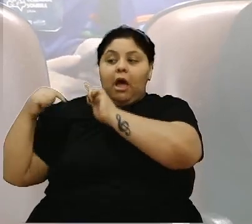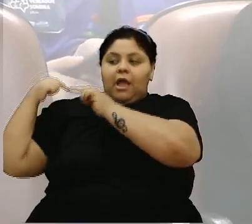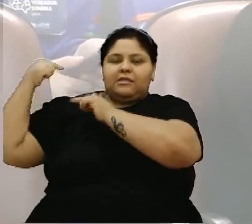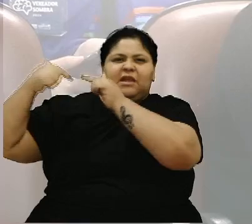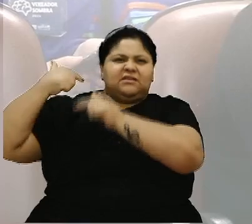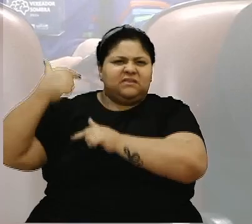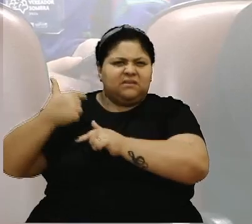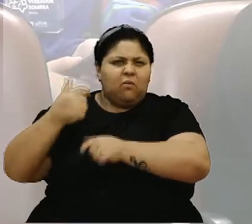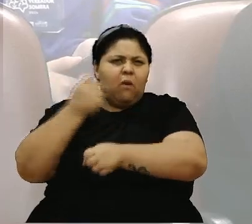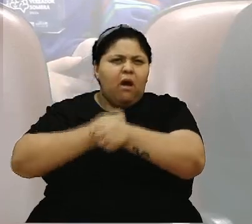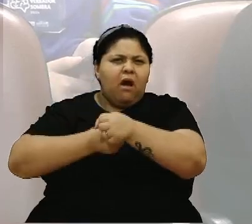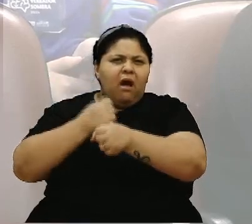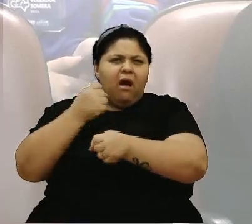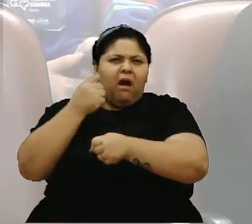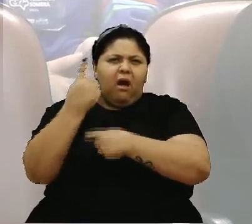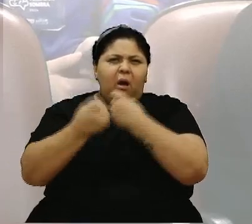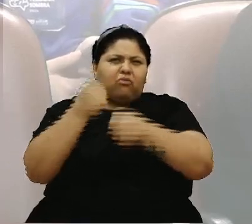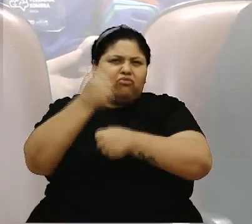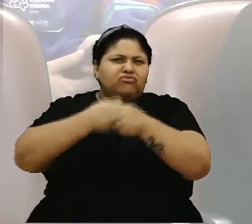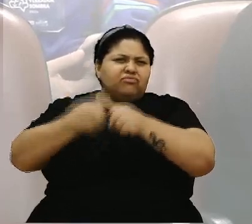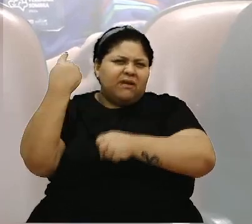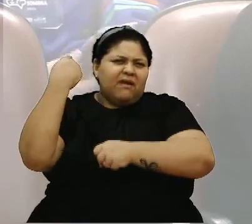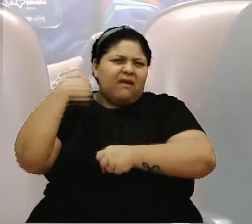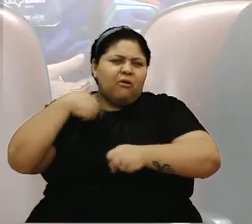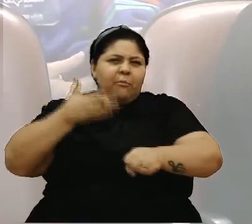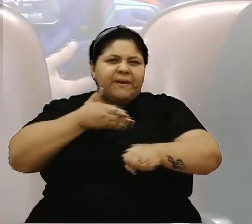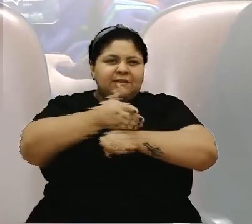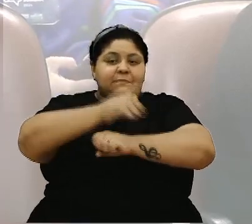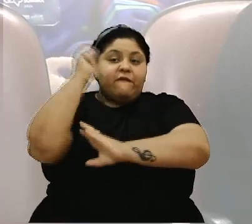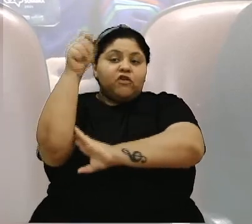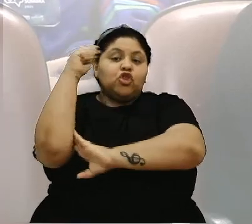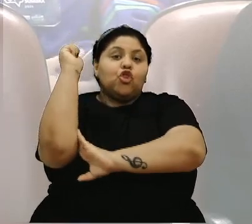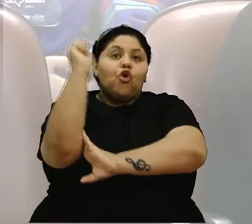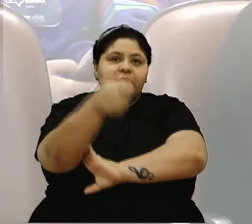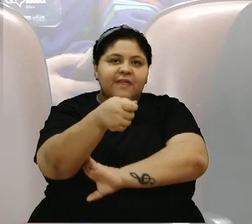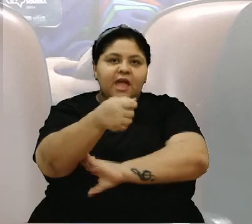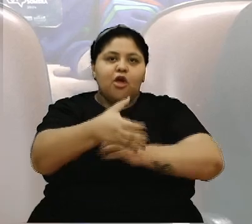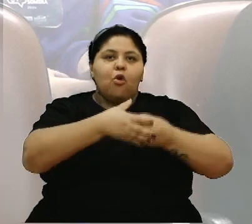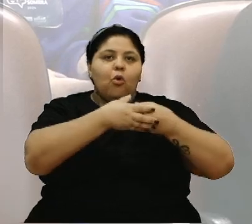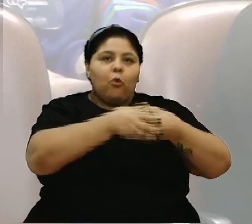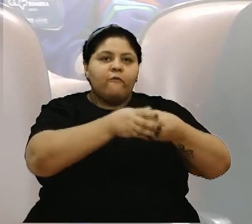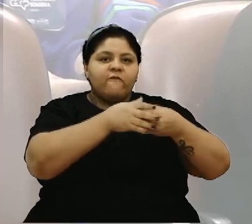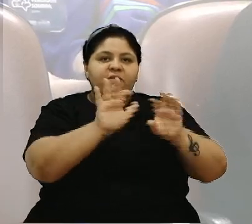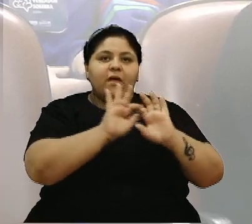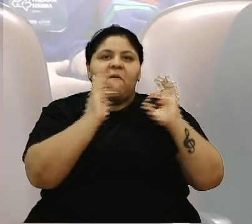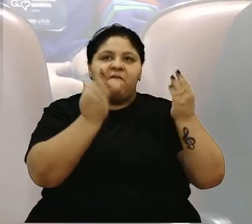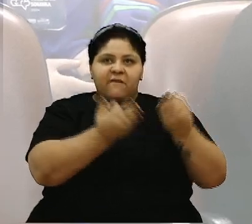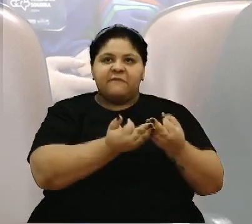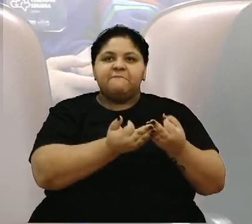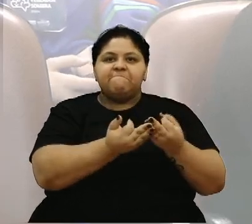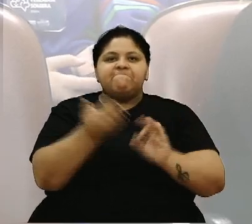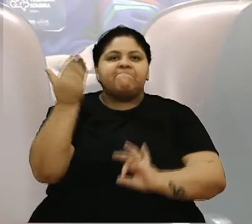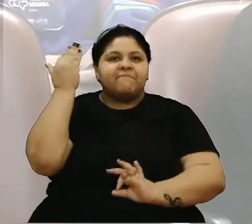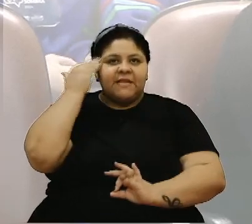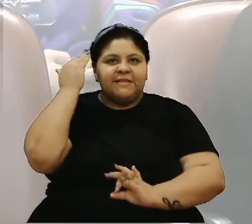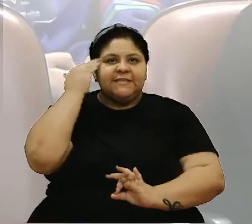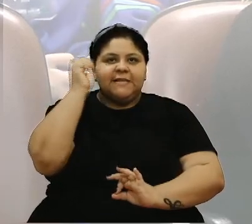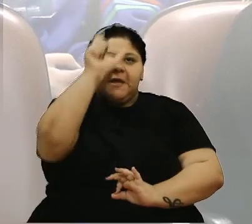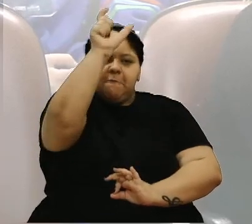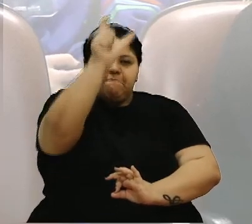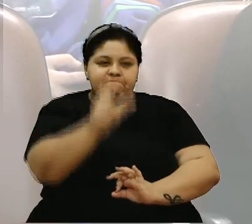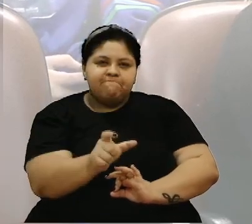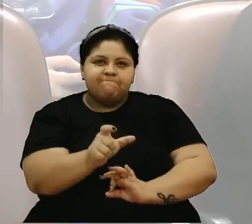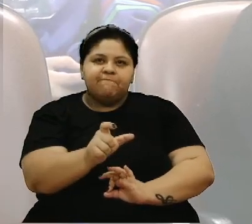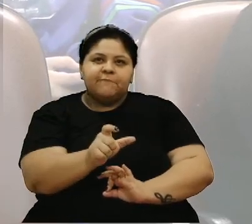anos atrás, frequentava muito rodeio e convivia com essa família querida. E sei que a pessoa que